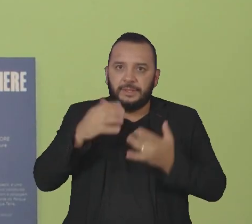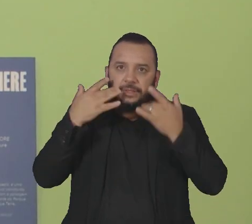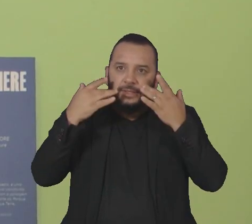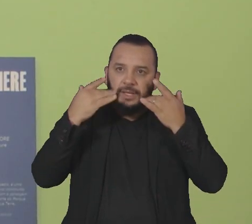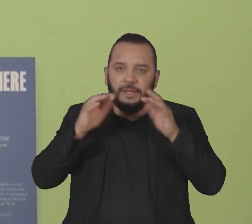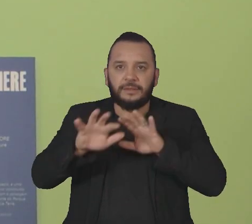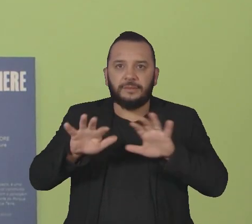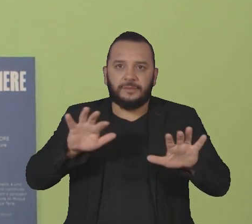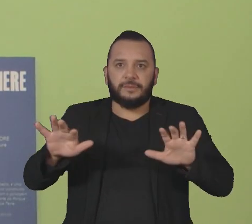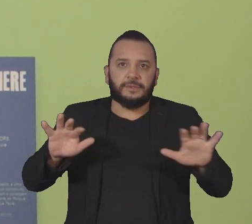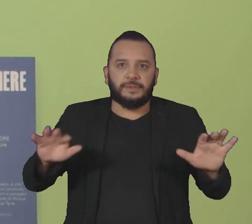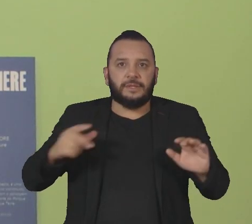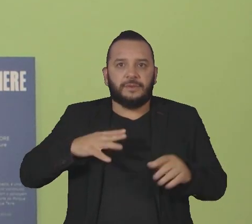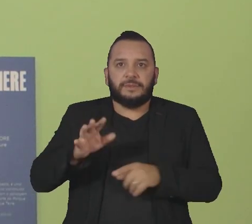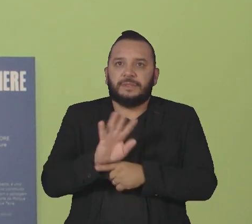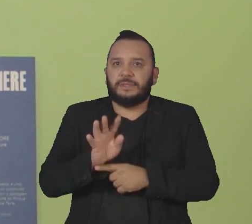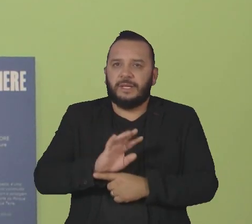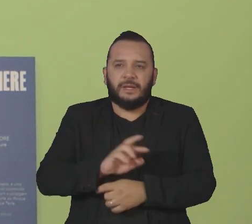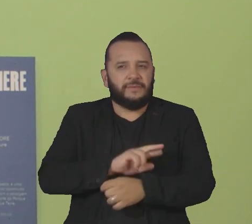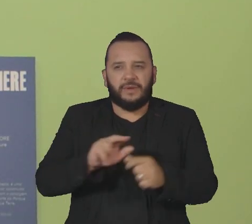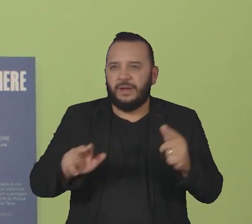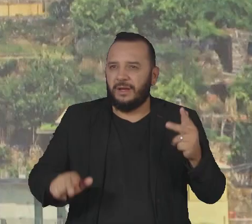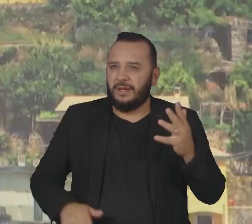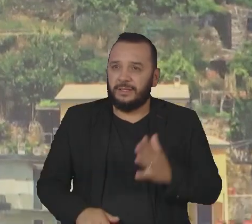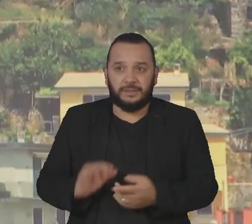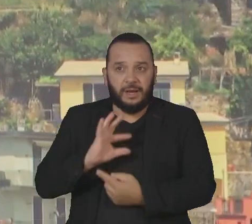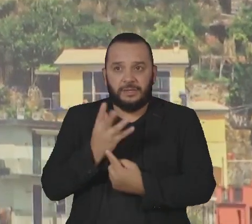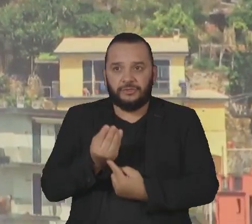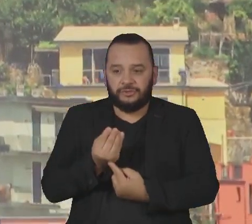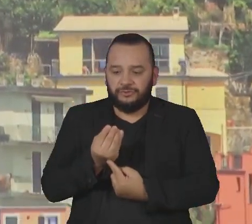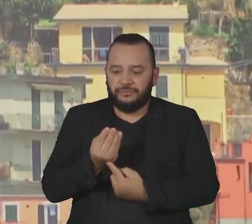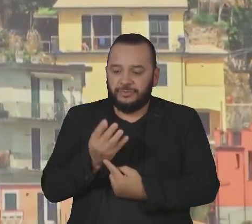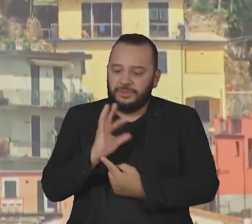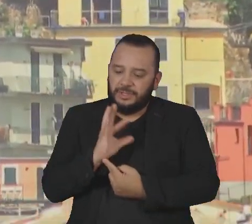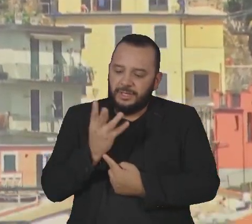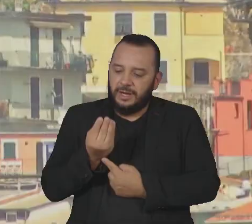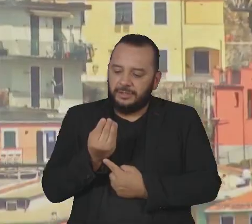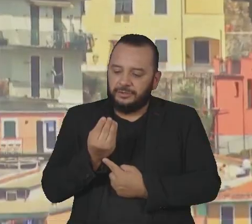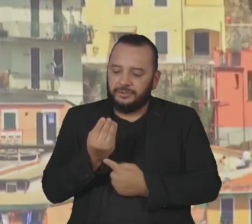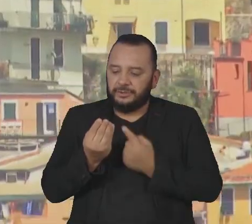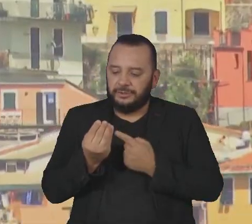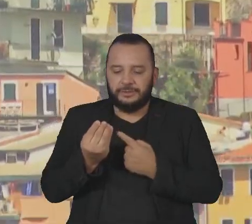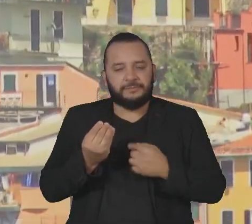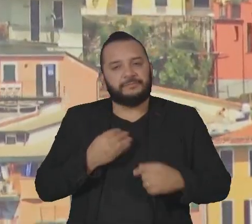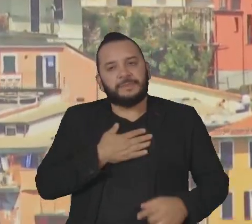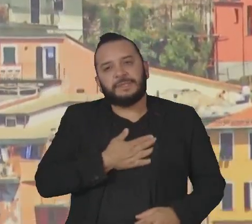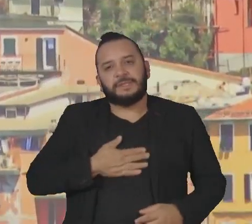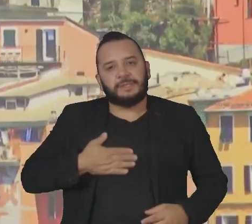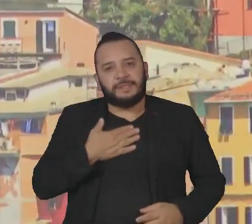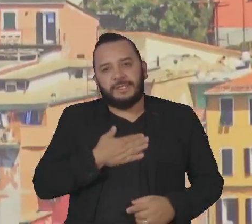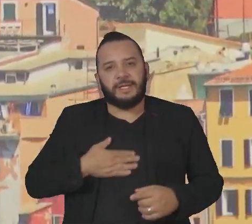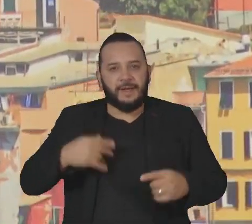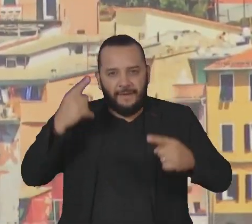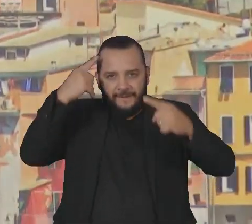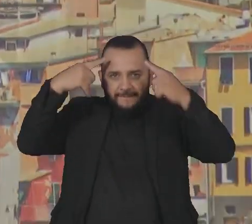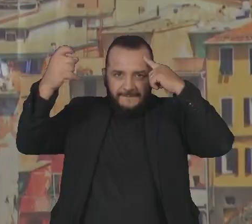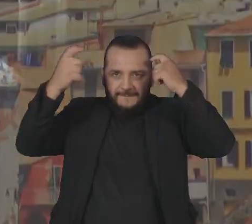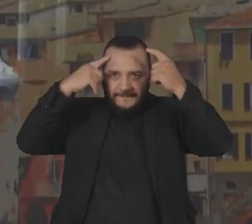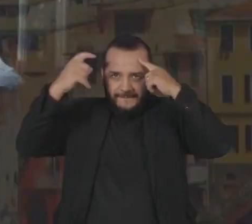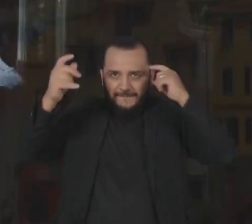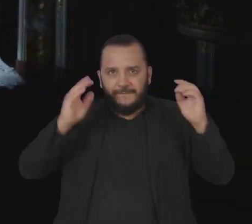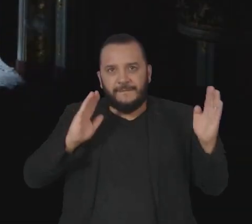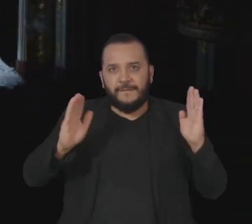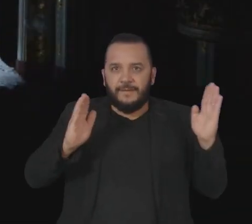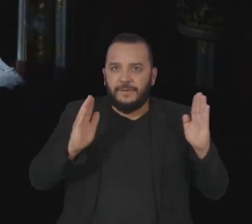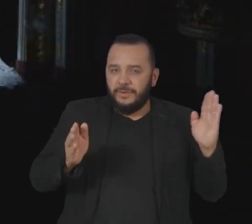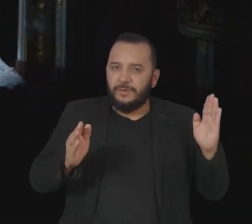artes visuais, cinema. Seja ela qual for, a arte é uma fonte de prazer, criatividade, bem-estar, retrata períodos da